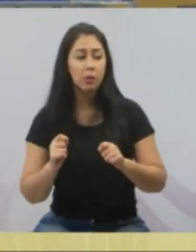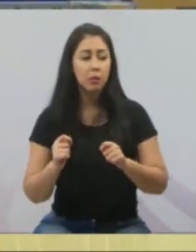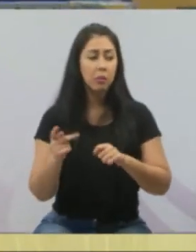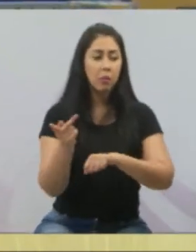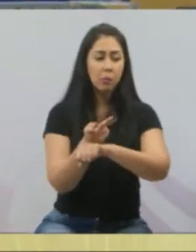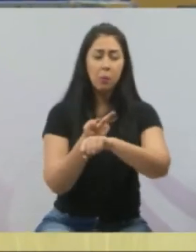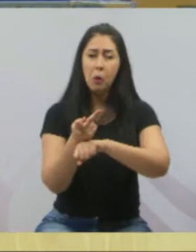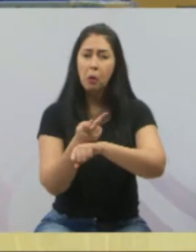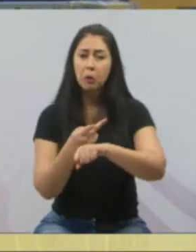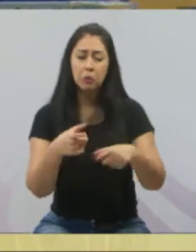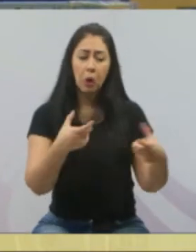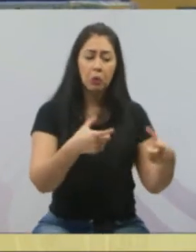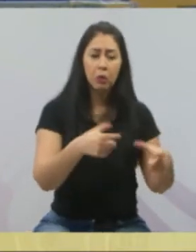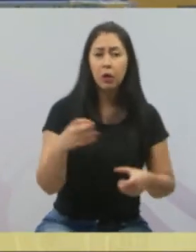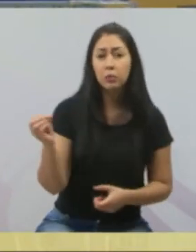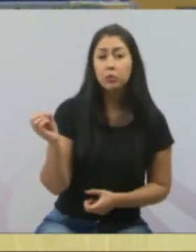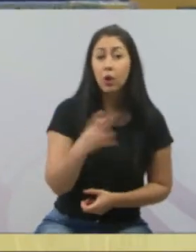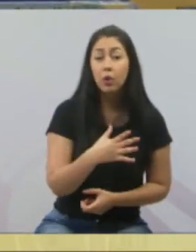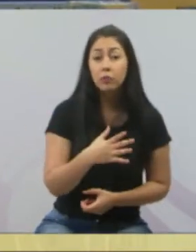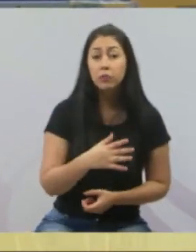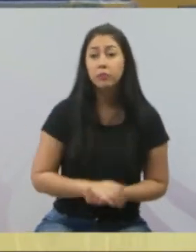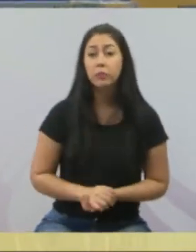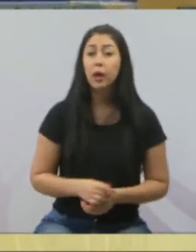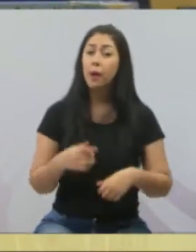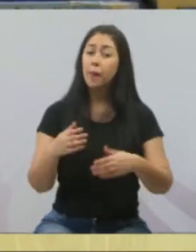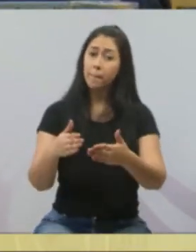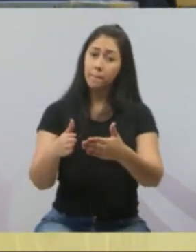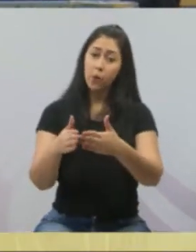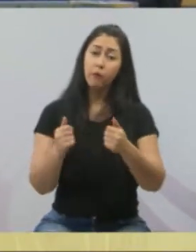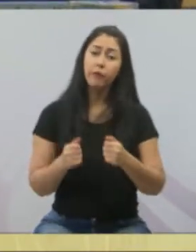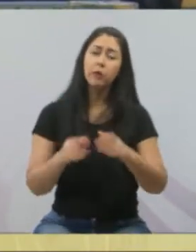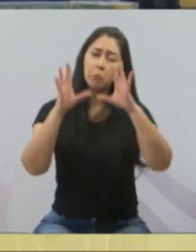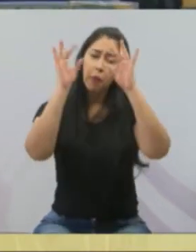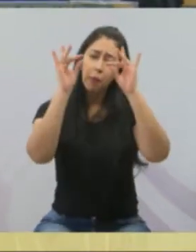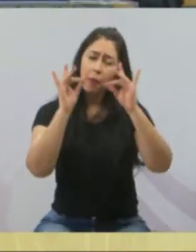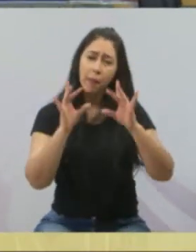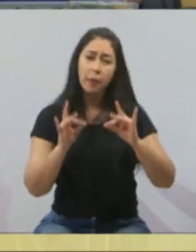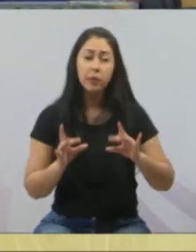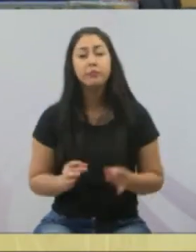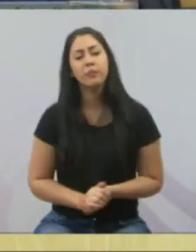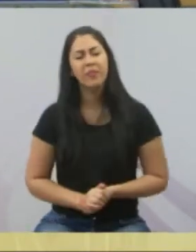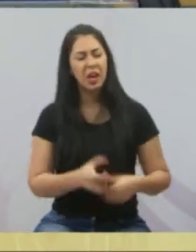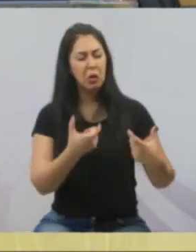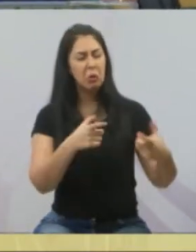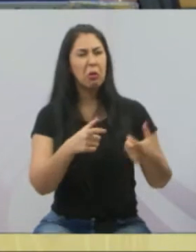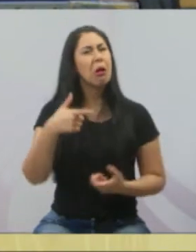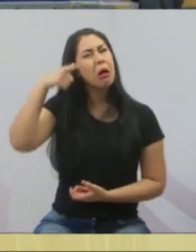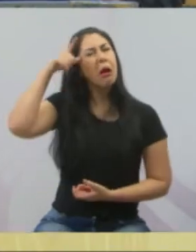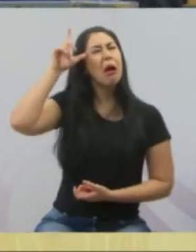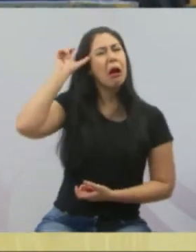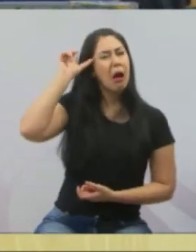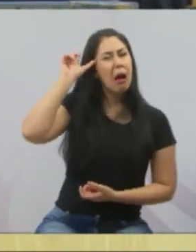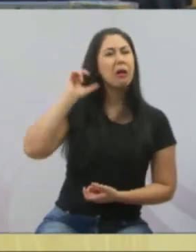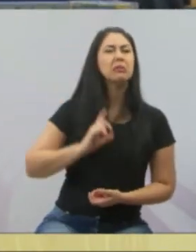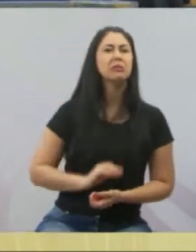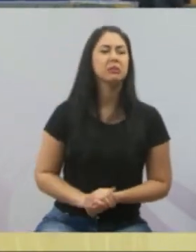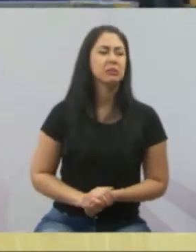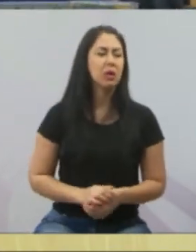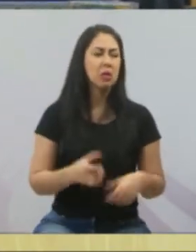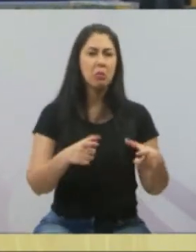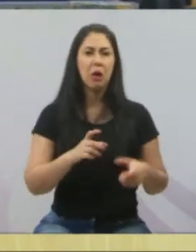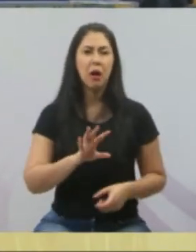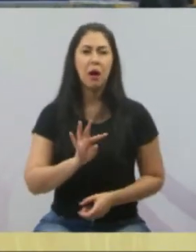desta Casa, ouvido e aprovado pelo egrégio plenário, cumpridas as formalidades regimentais, seja oficiada a IDP, solicitando a troca de pós de madeira localizada na